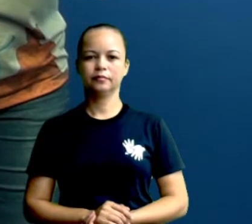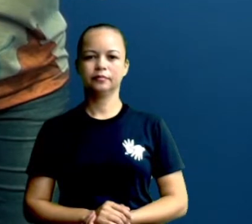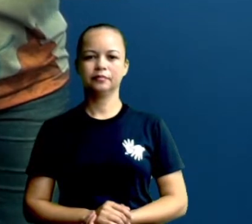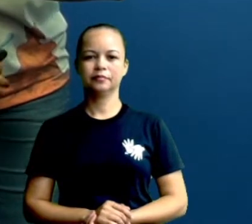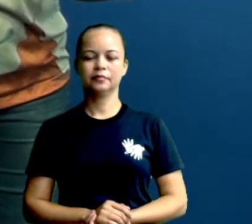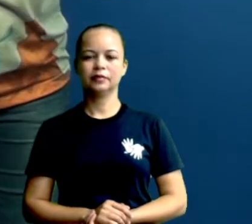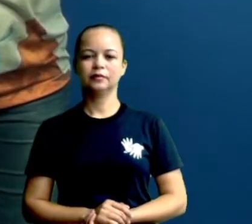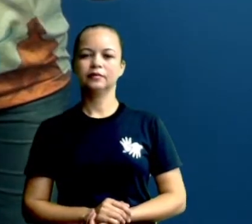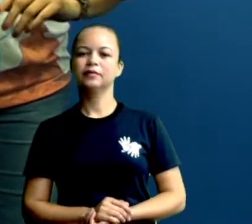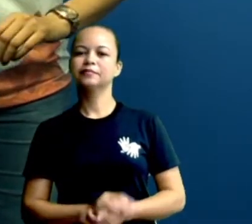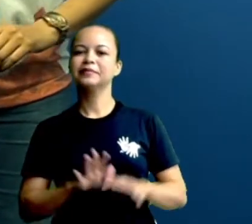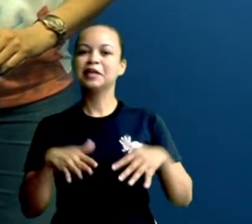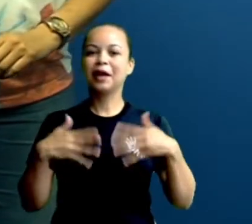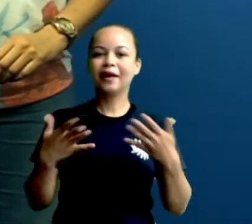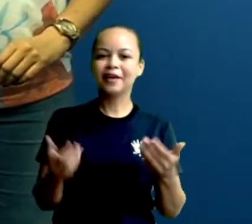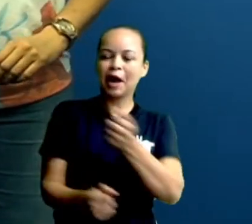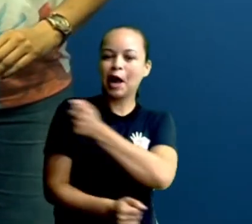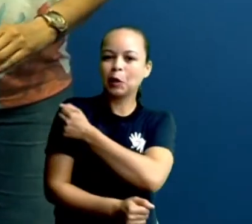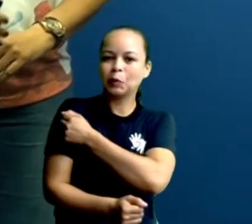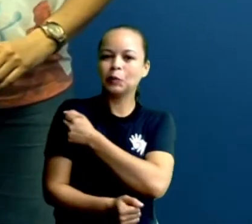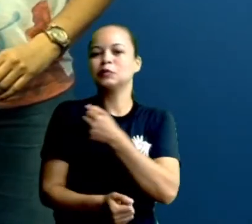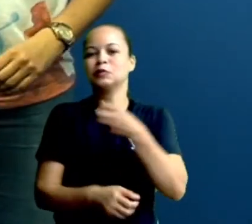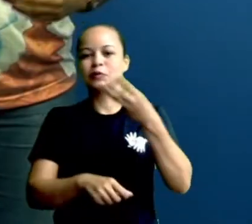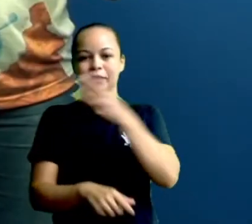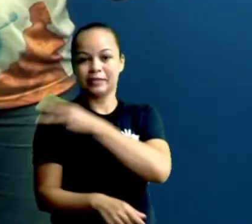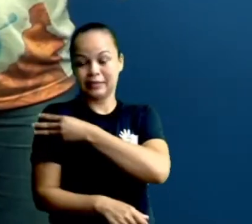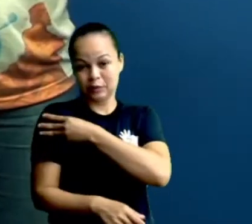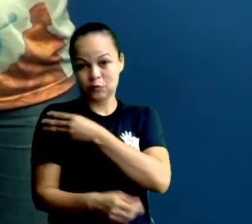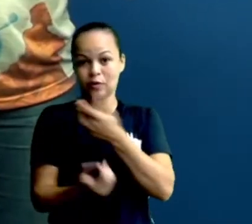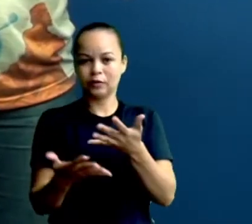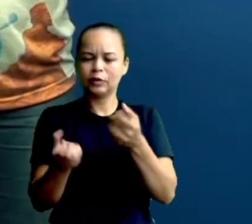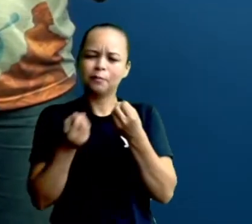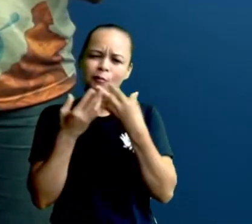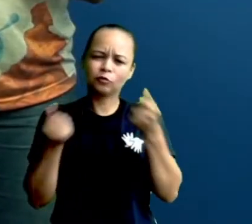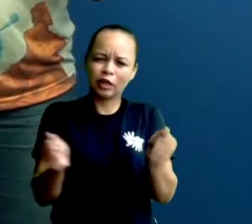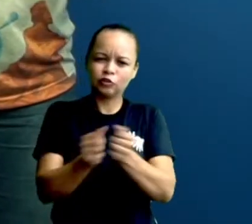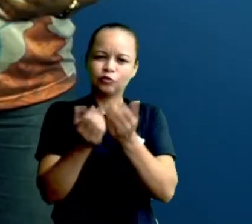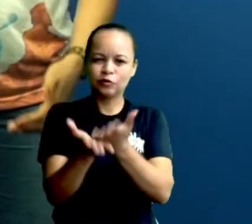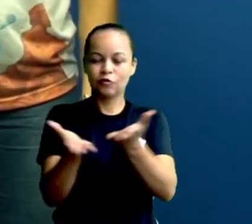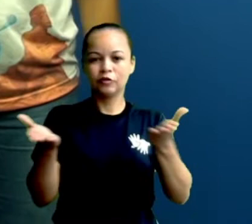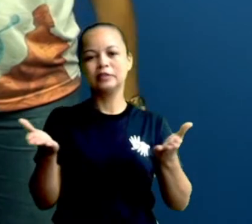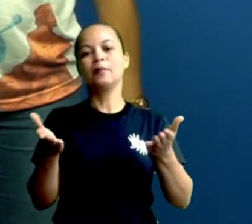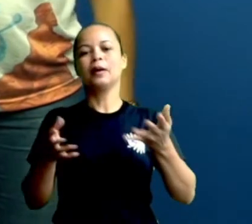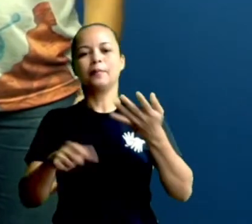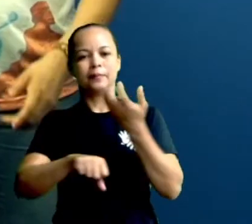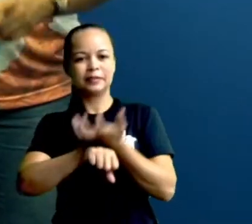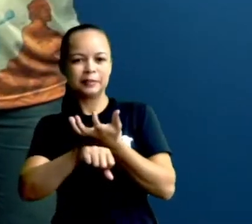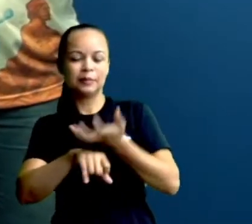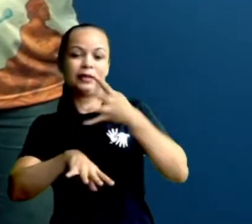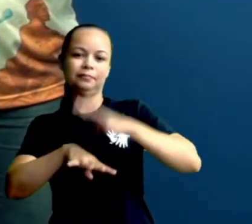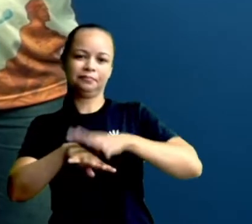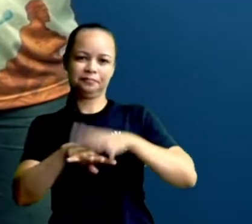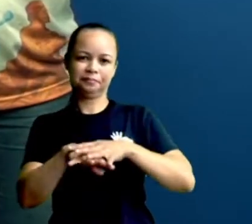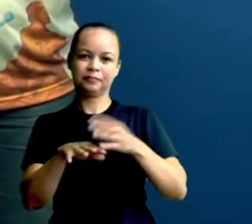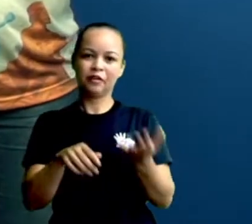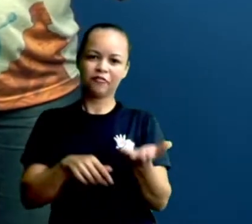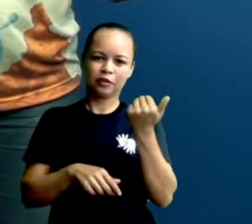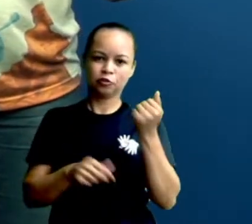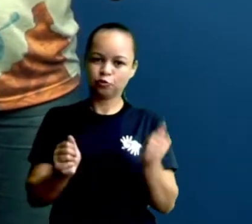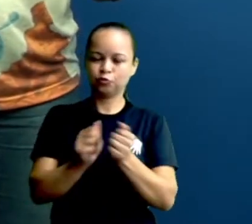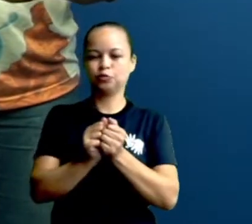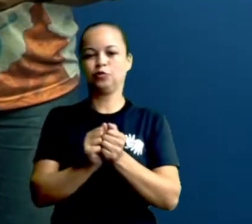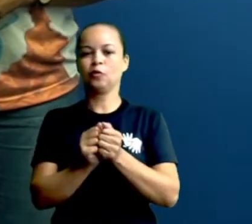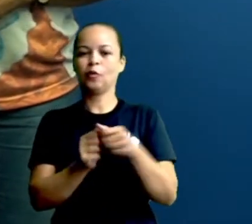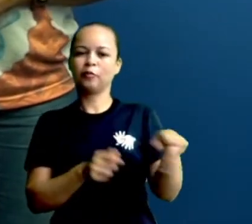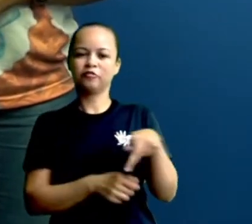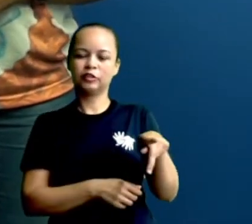E aí, turma do terceiro ano, que bom estar aqui de novo com vocês para mais uma aula de matemática. Então vem comigo,